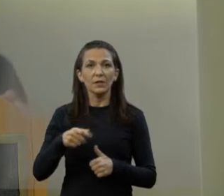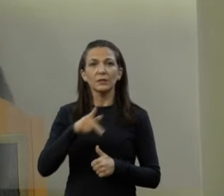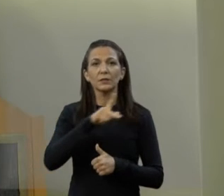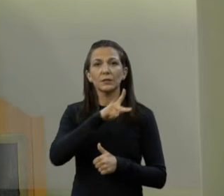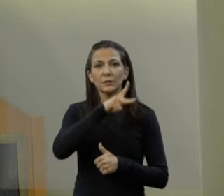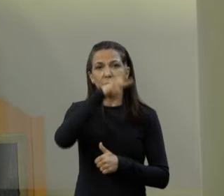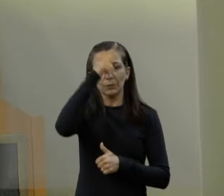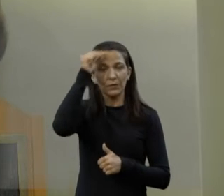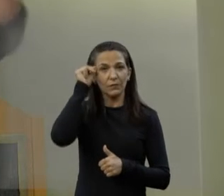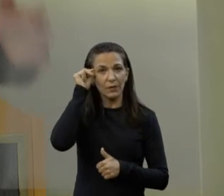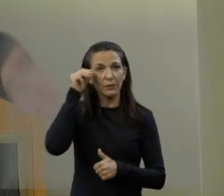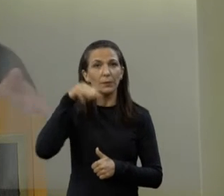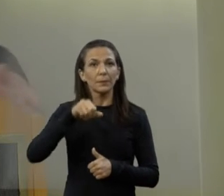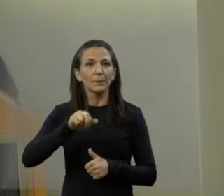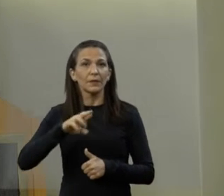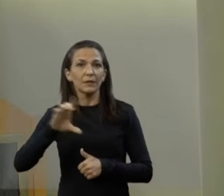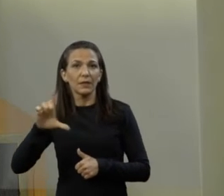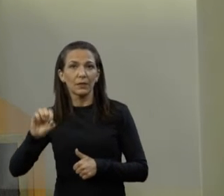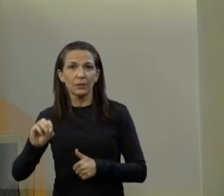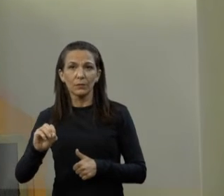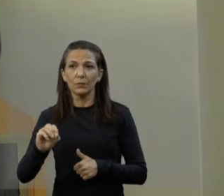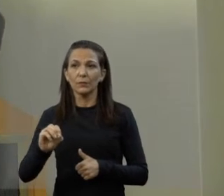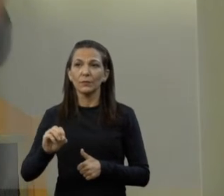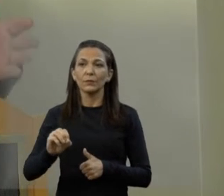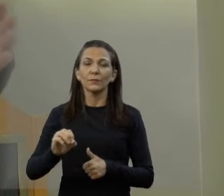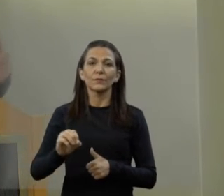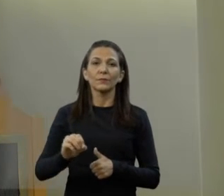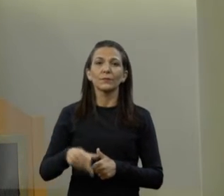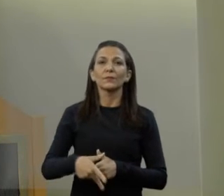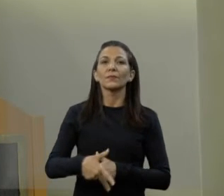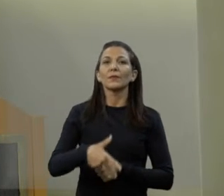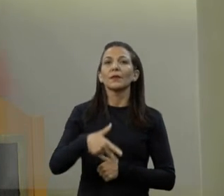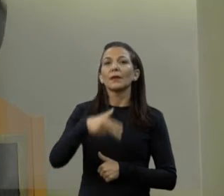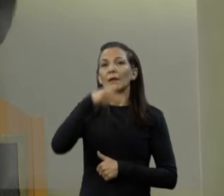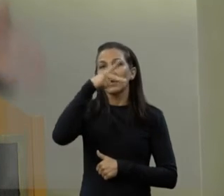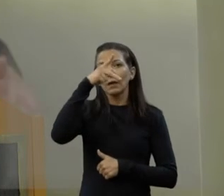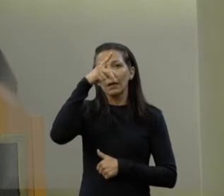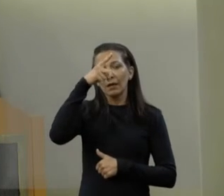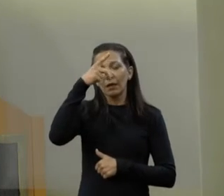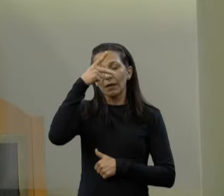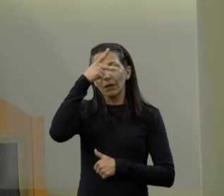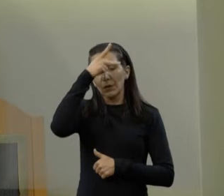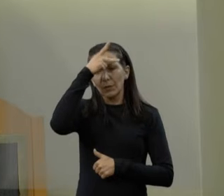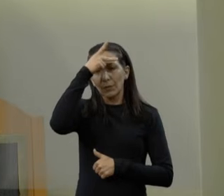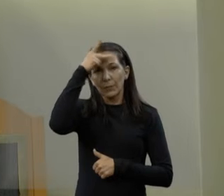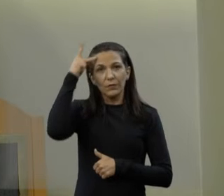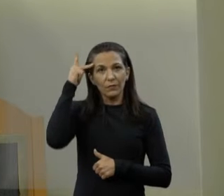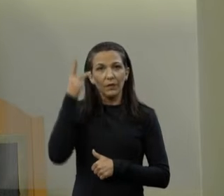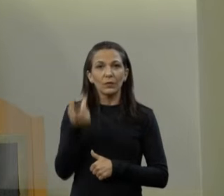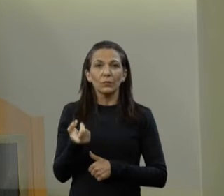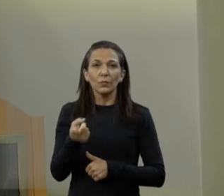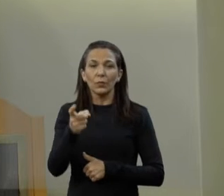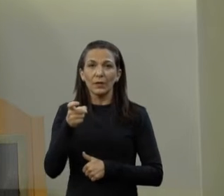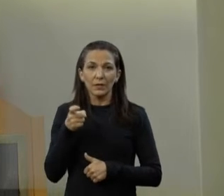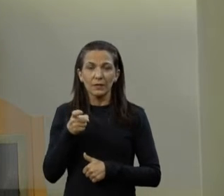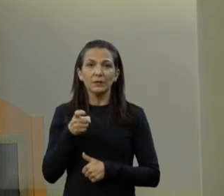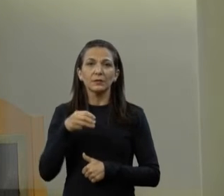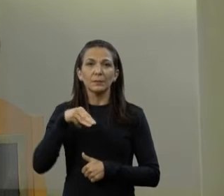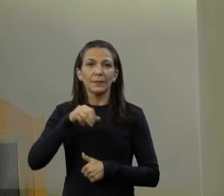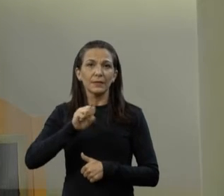o o seu o ex-prefeito o ex-prefeito Massafera prefeito atual Edinho Silva